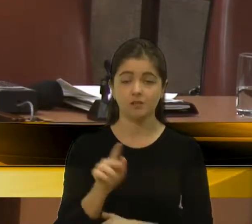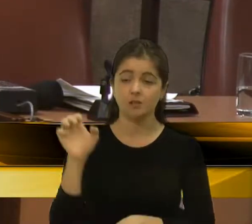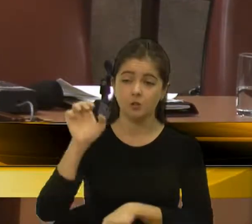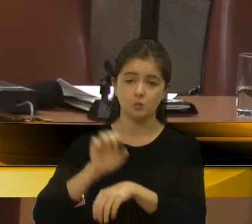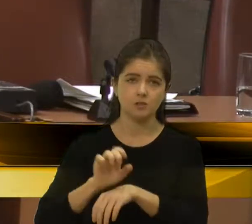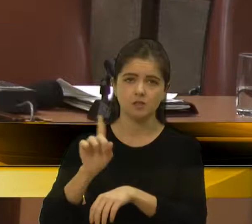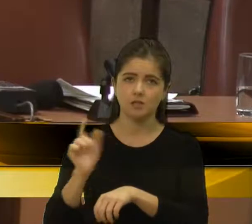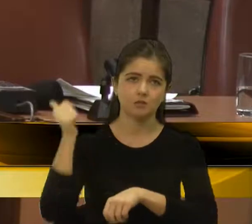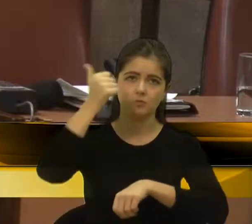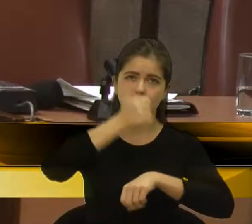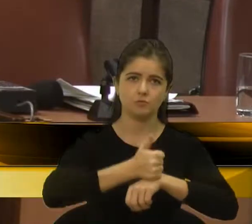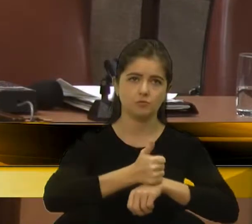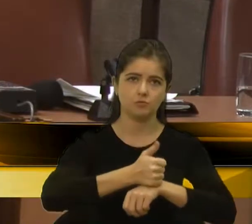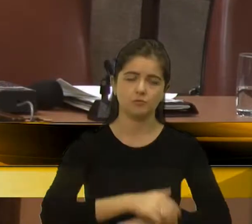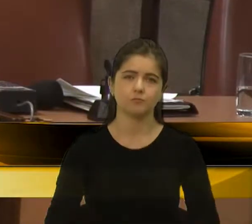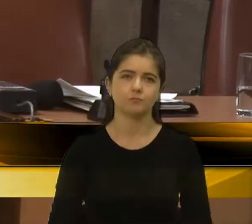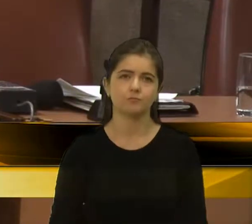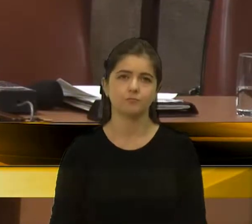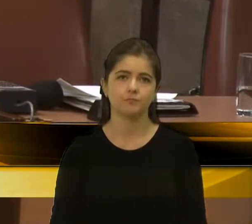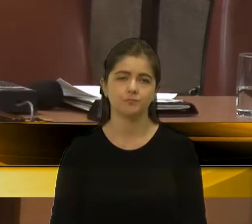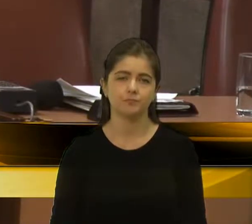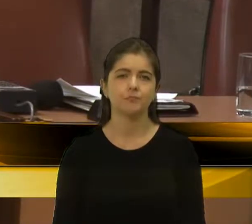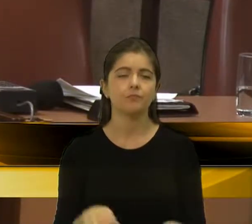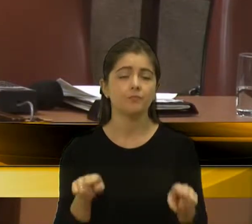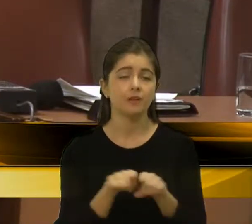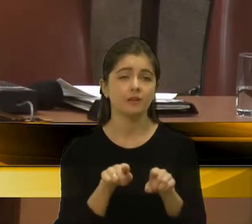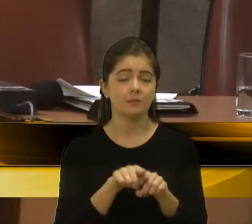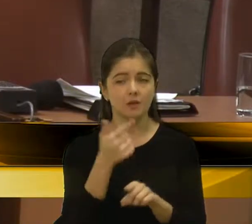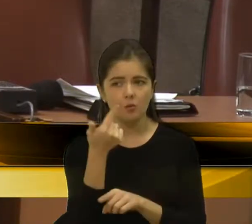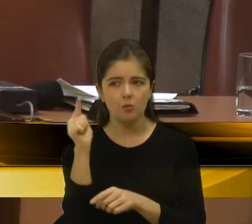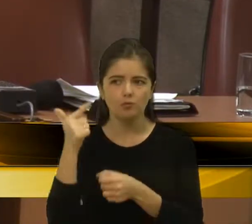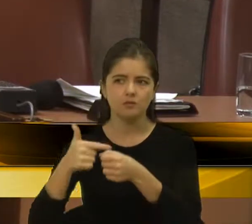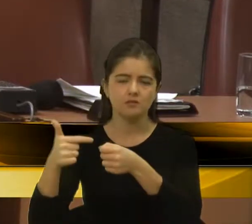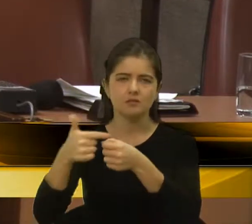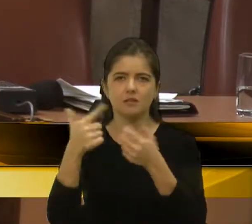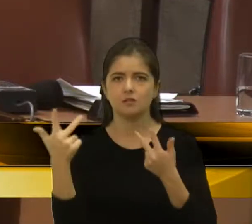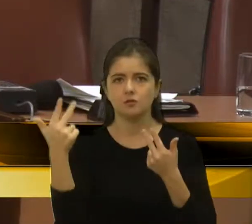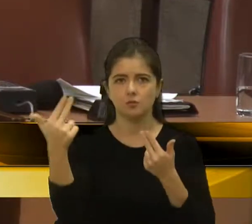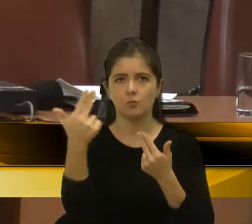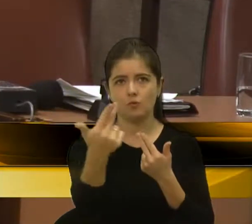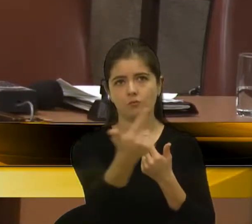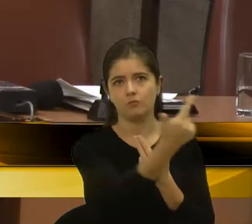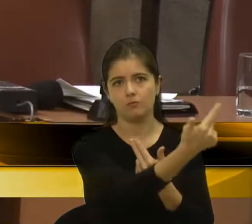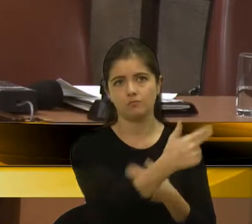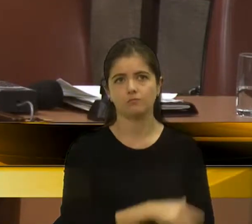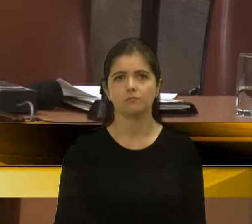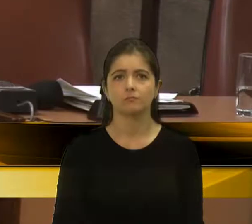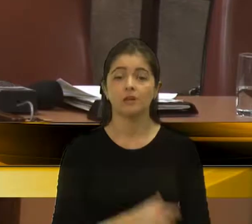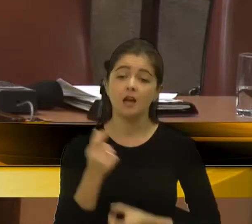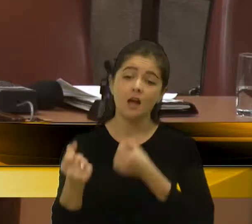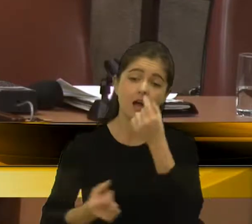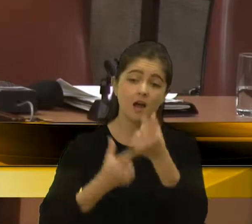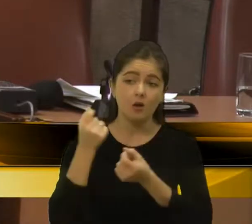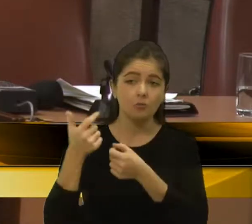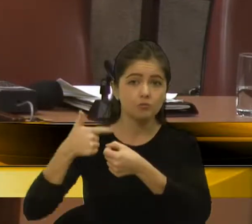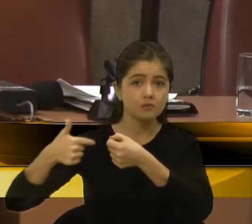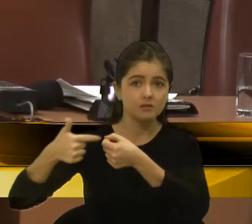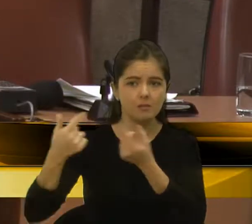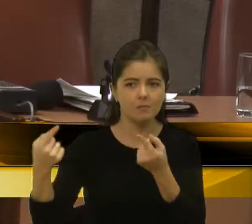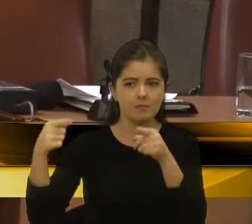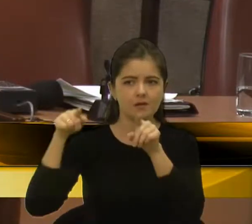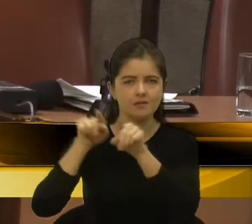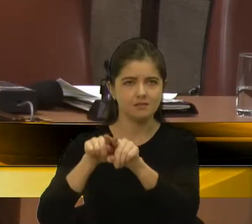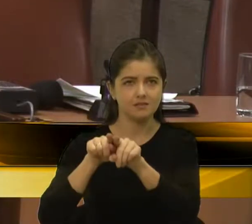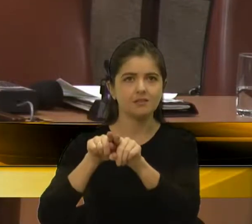repôs. O mesmo aconteceu em muitos outros municípios. O problema foi sanado em alguns, em parceria com